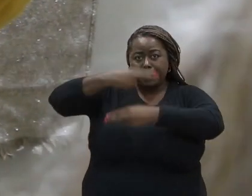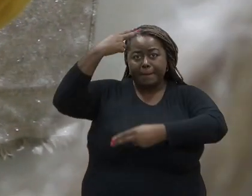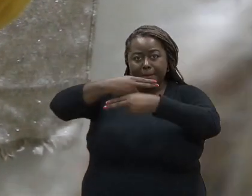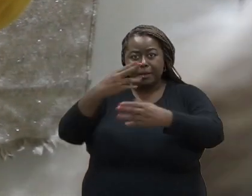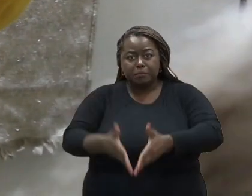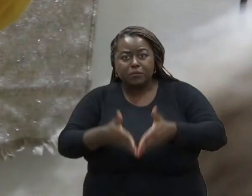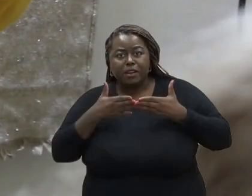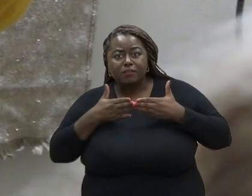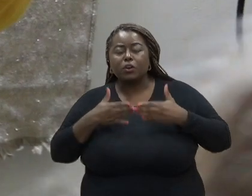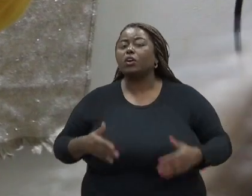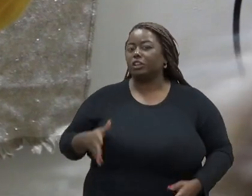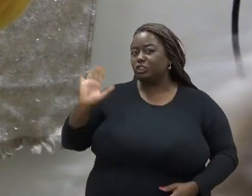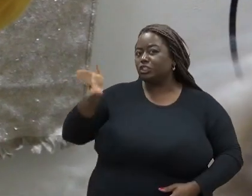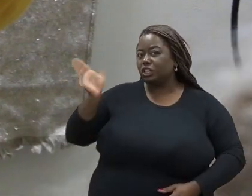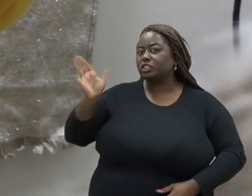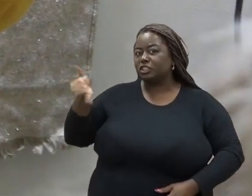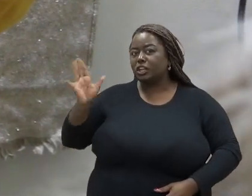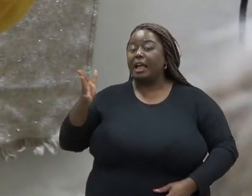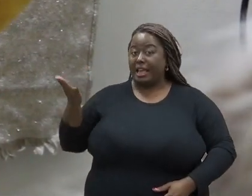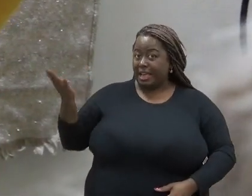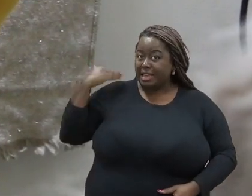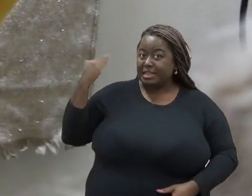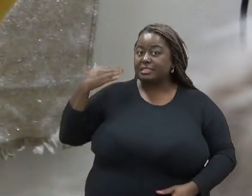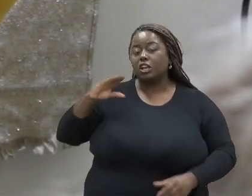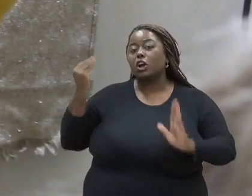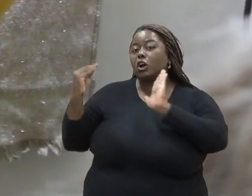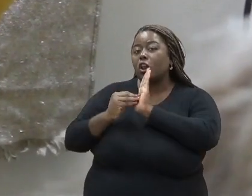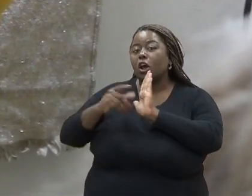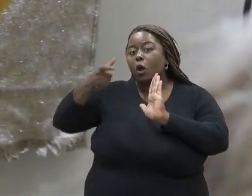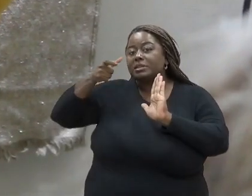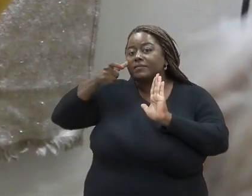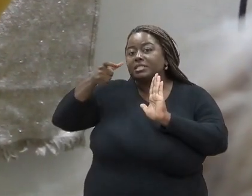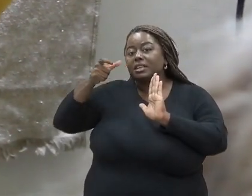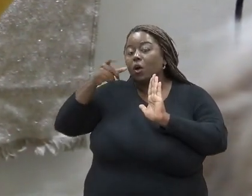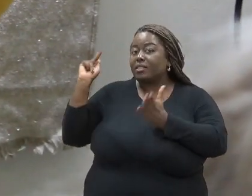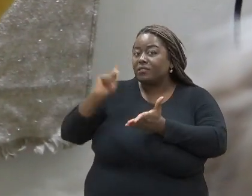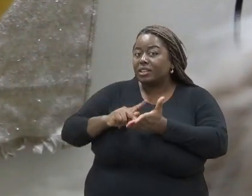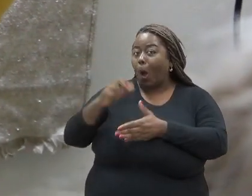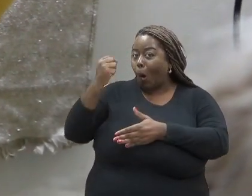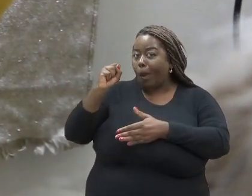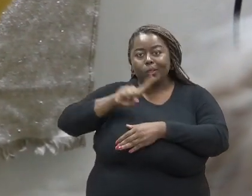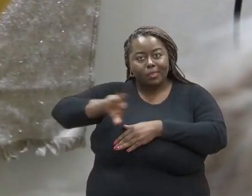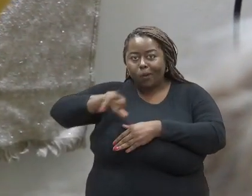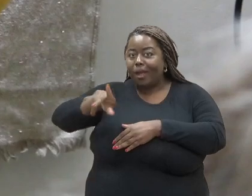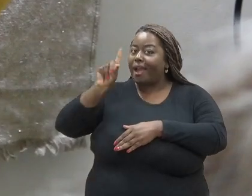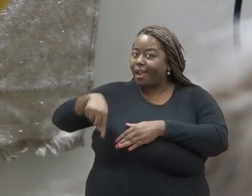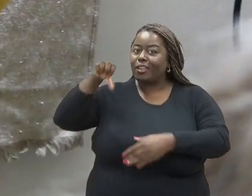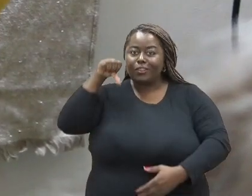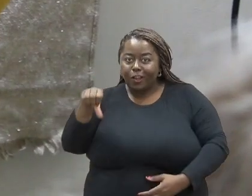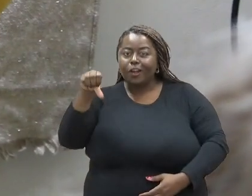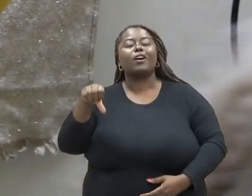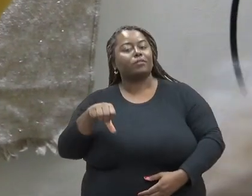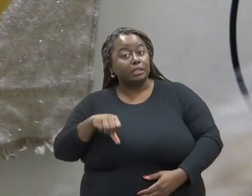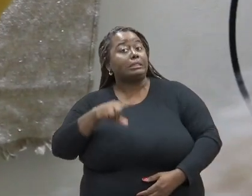favor. Mudou. Aí no anterior, põe a observação no boletim que, na verdade, o 8 é o 9. Ó,